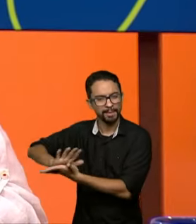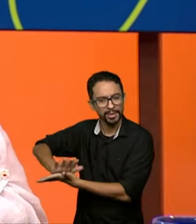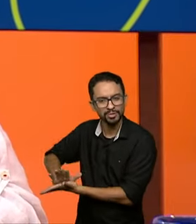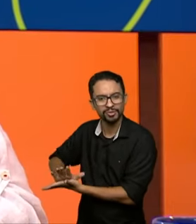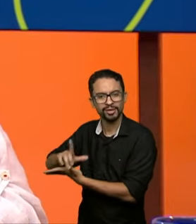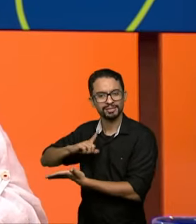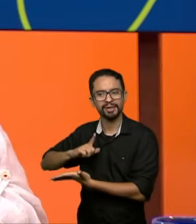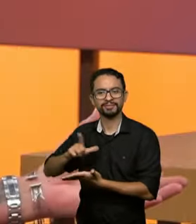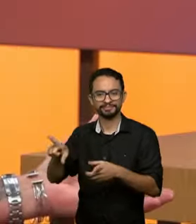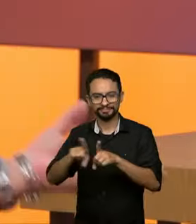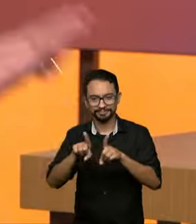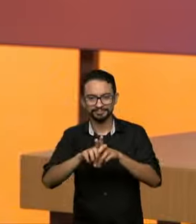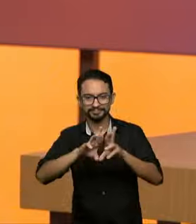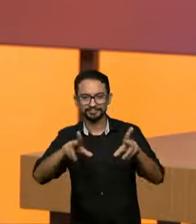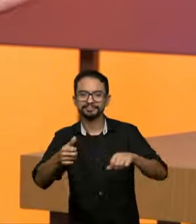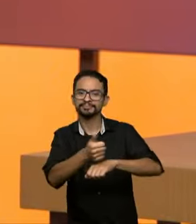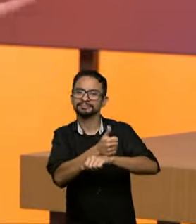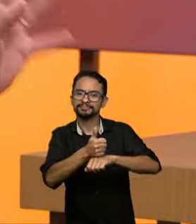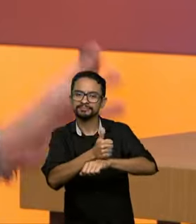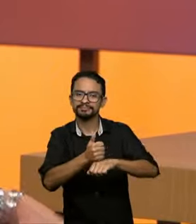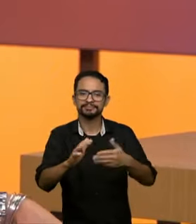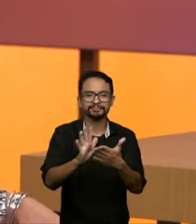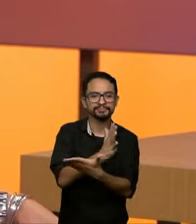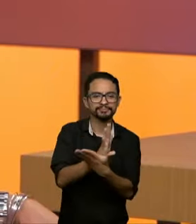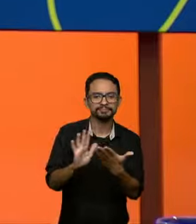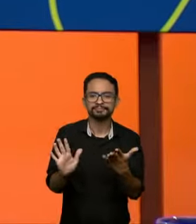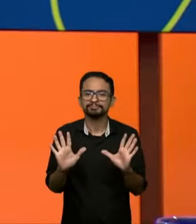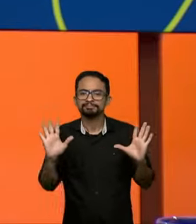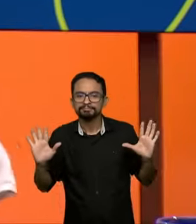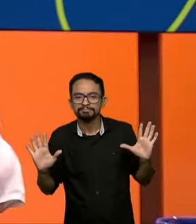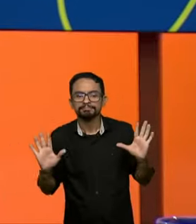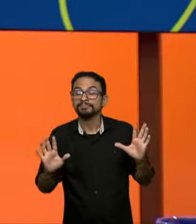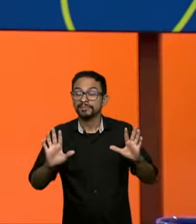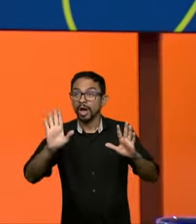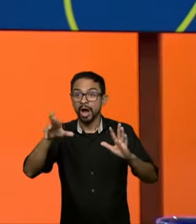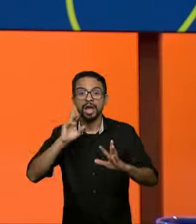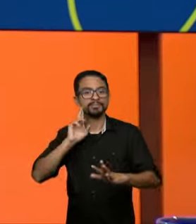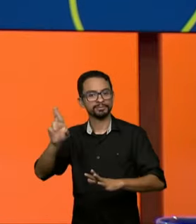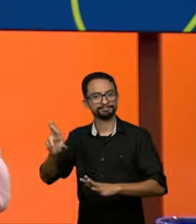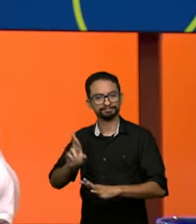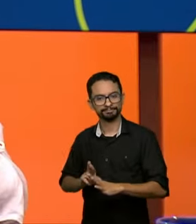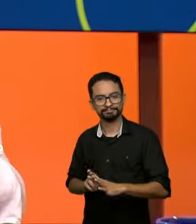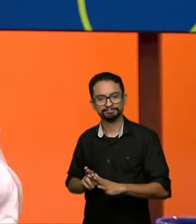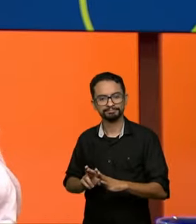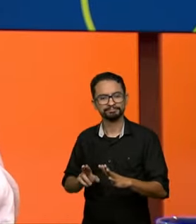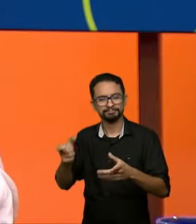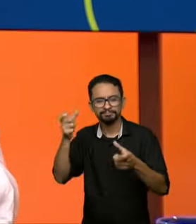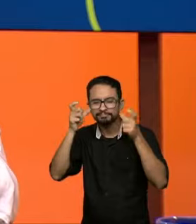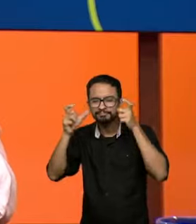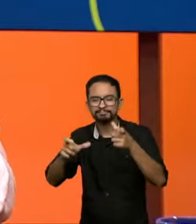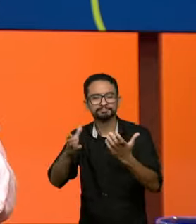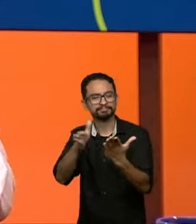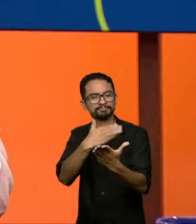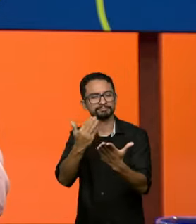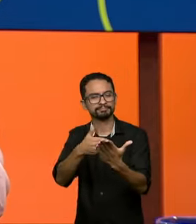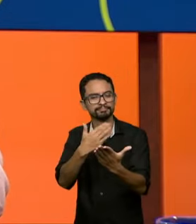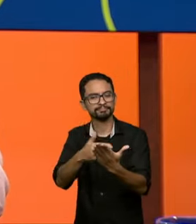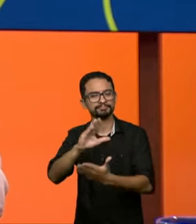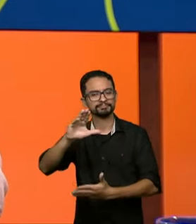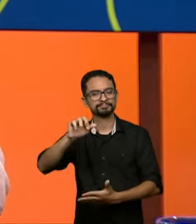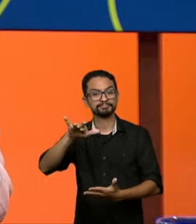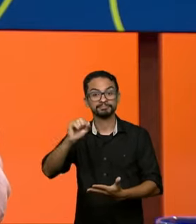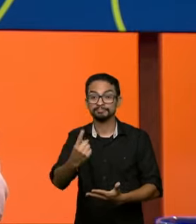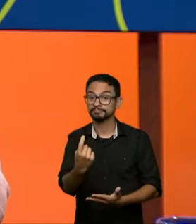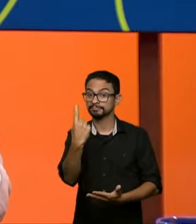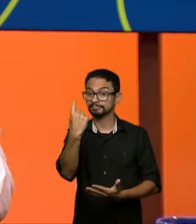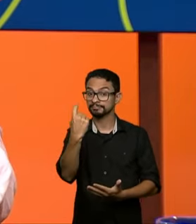classe do profissional, não, porque a gente, todo mundo é meio... Veja que interessante. Eu fiz aquela matéria lá na Caras, que foi... A única